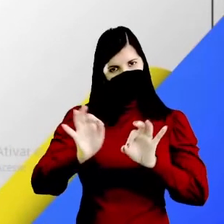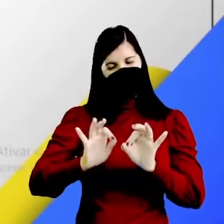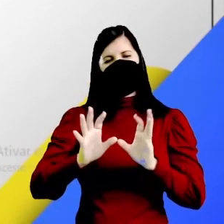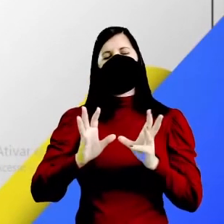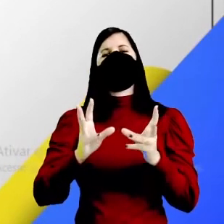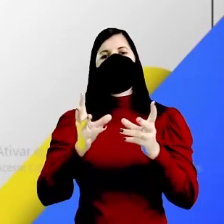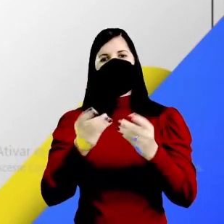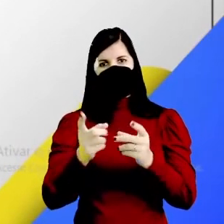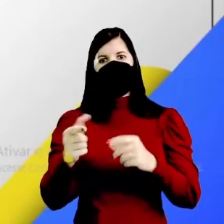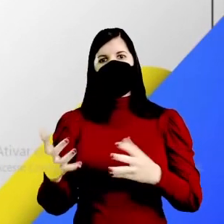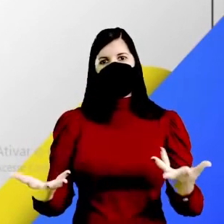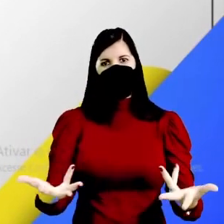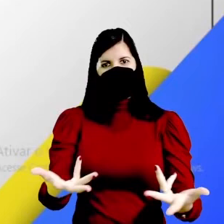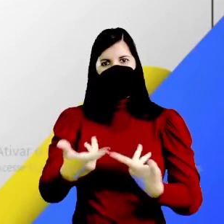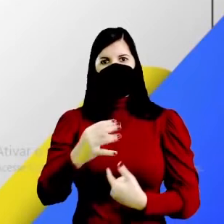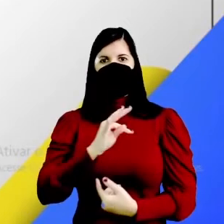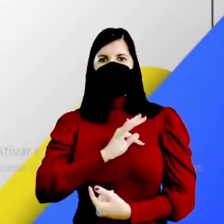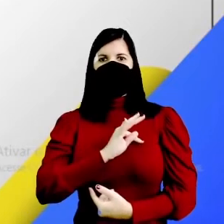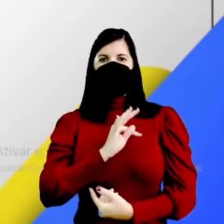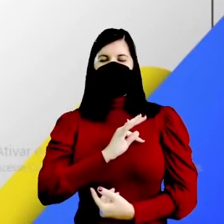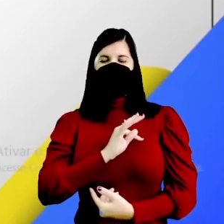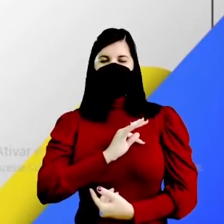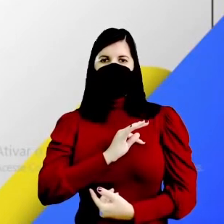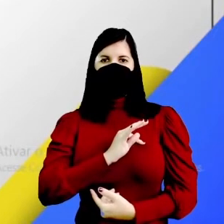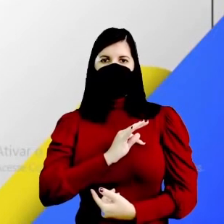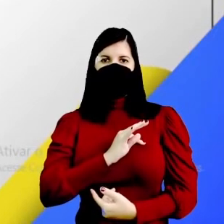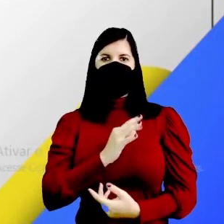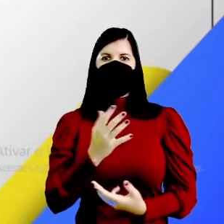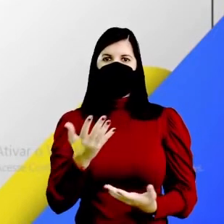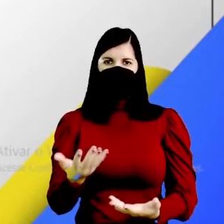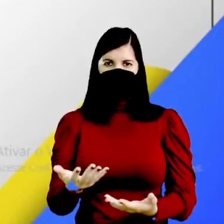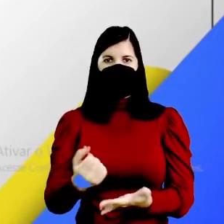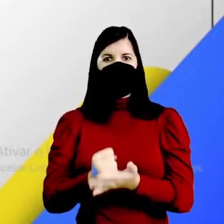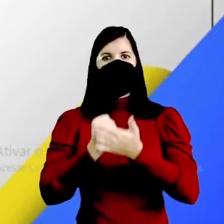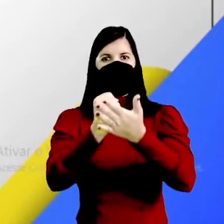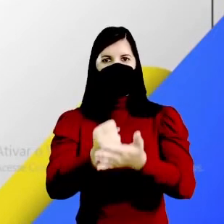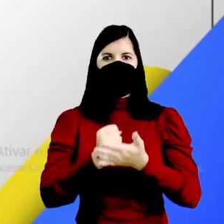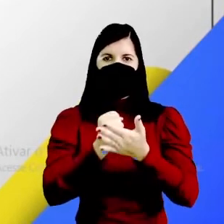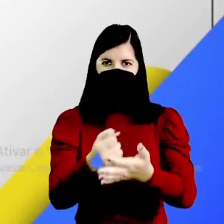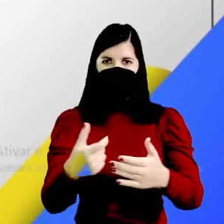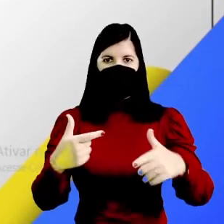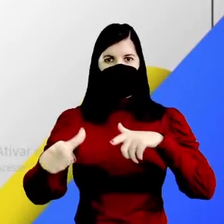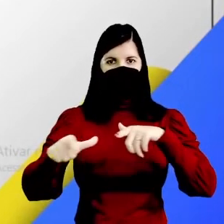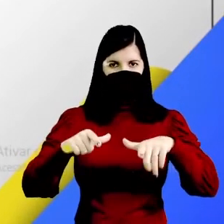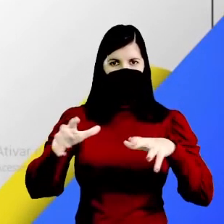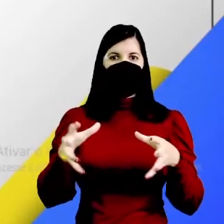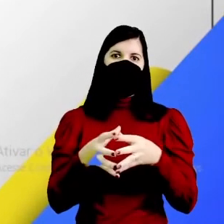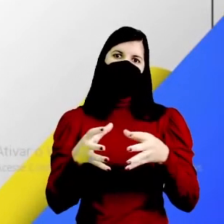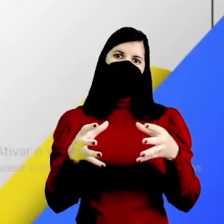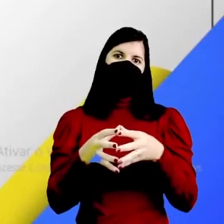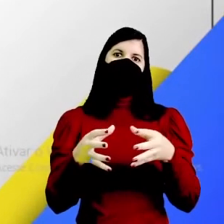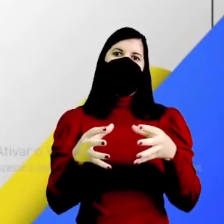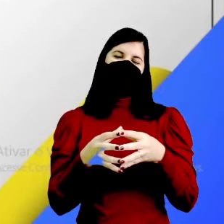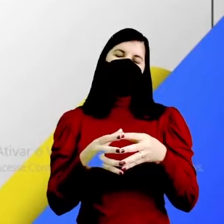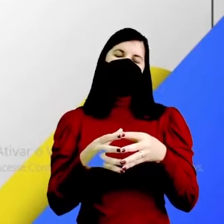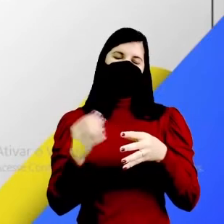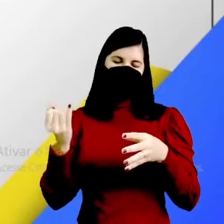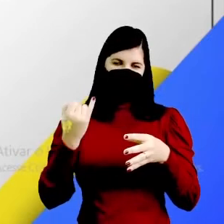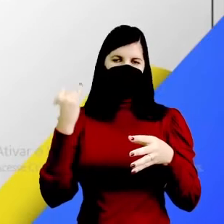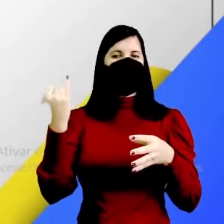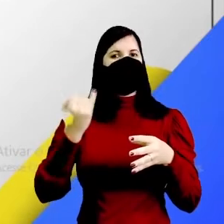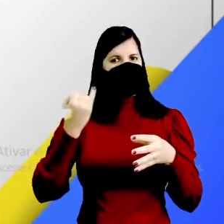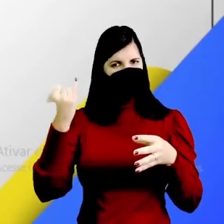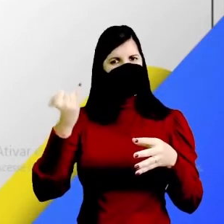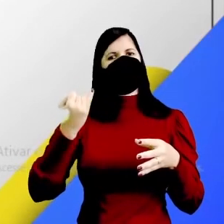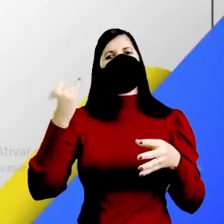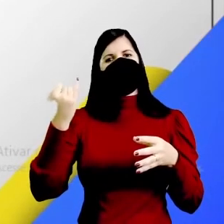uma habilidade técnica. E tem bem mais, tá? Habilidade humana. Colaboração e trabalho em equipe. Isso é tão importante, gente. Tão importante. Vocês